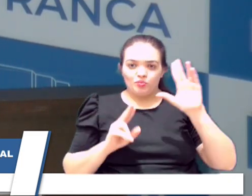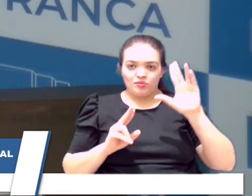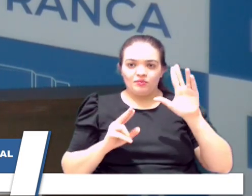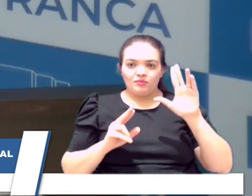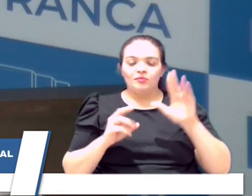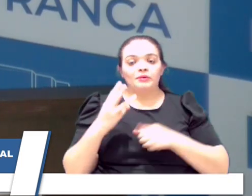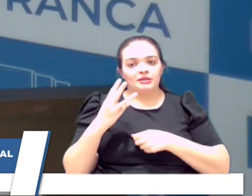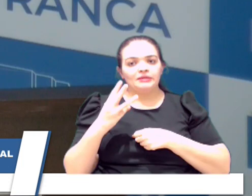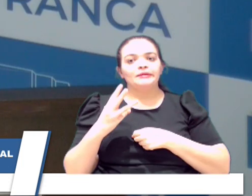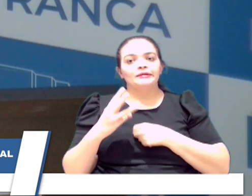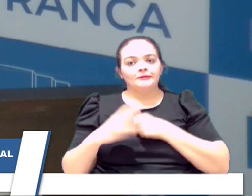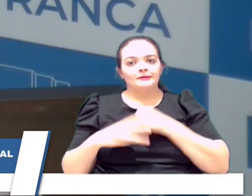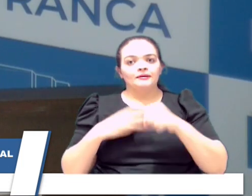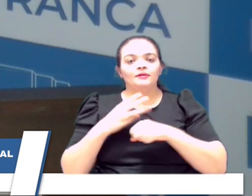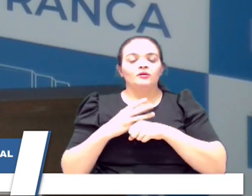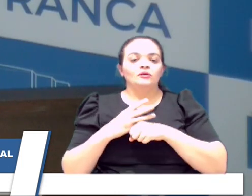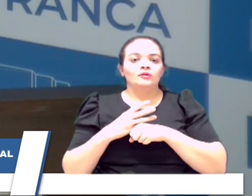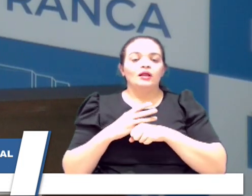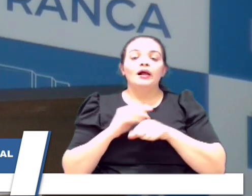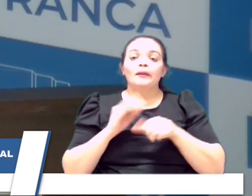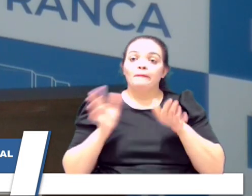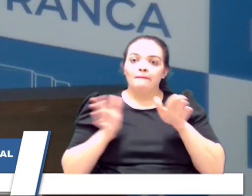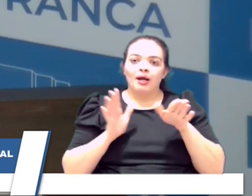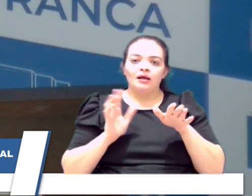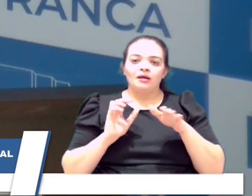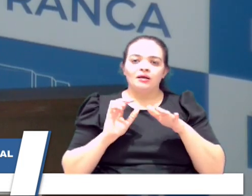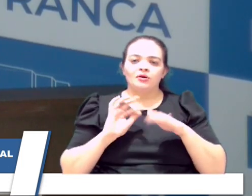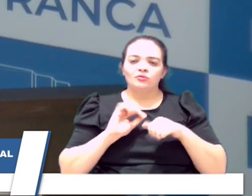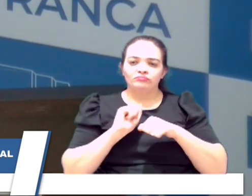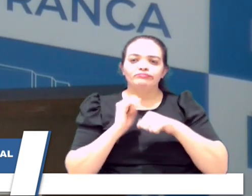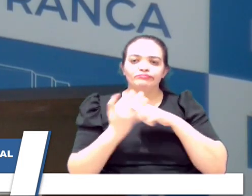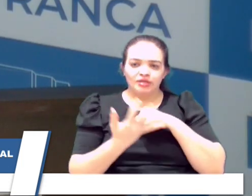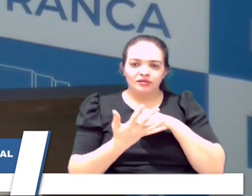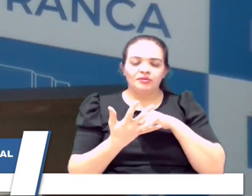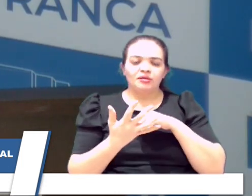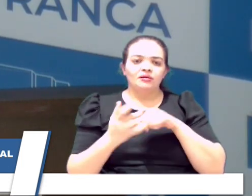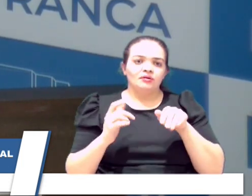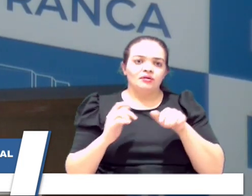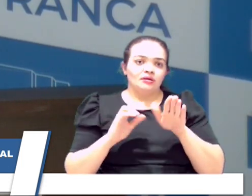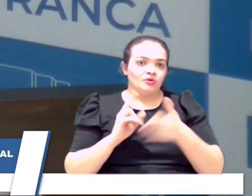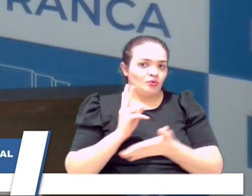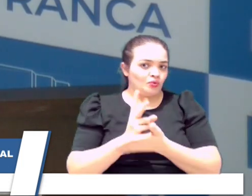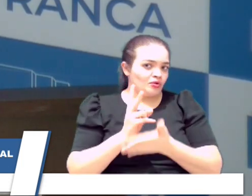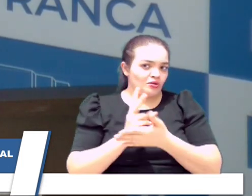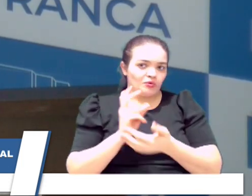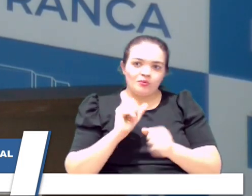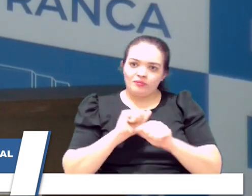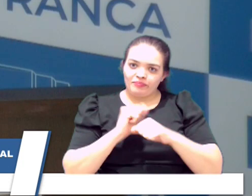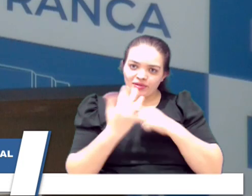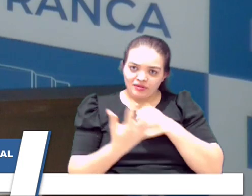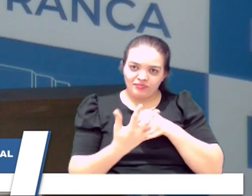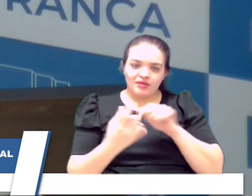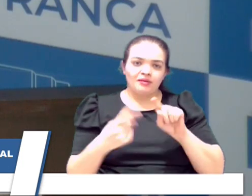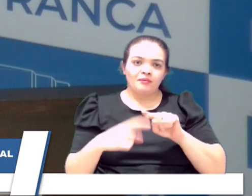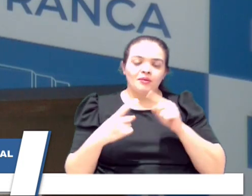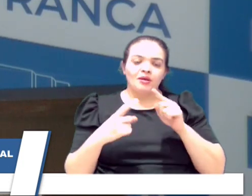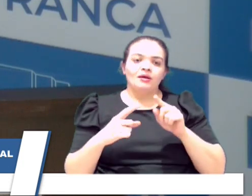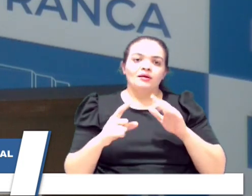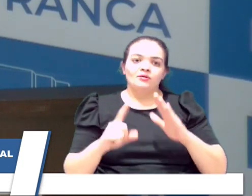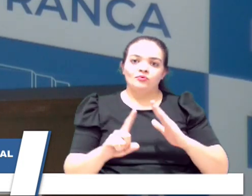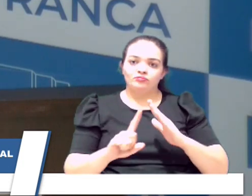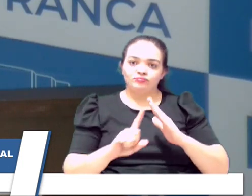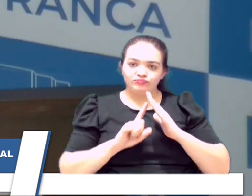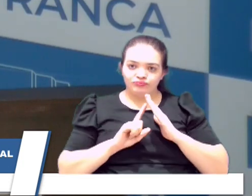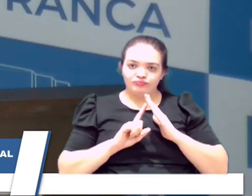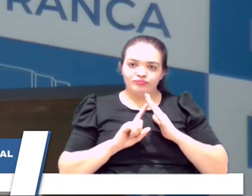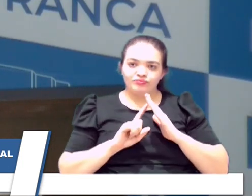anos, desde a época do lockdown, mais ou menos com a pandemia. A pandemia não passou, isso é uma verdade, mas lockdown,